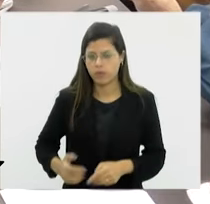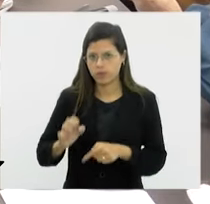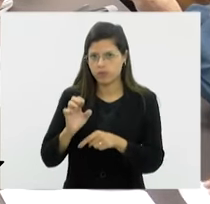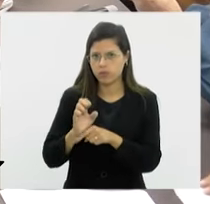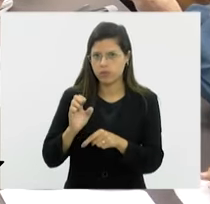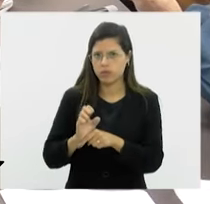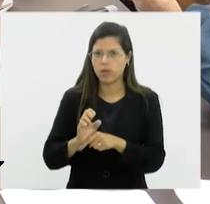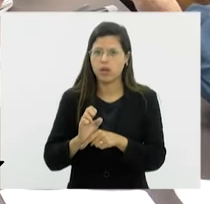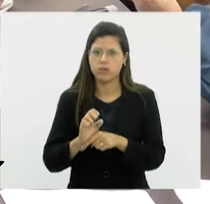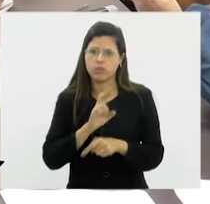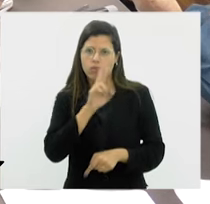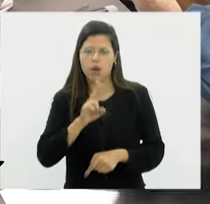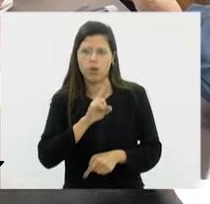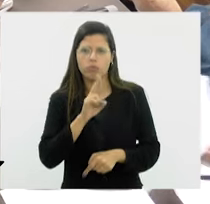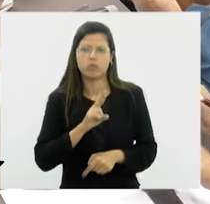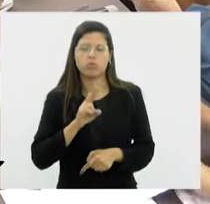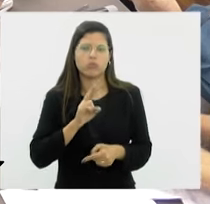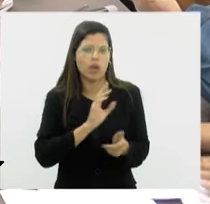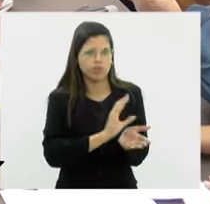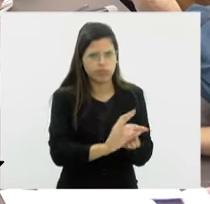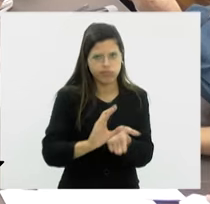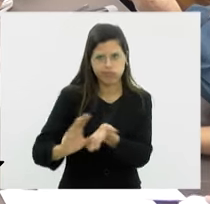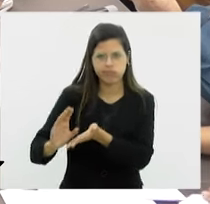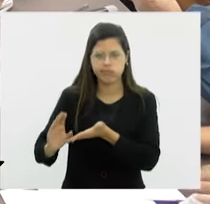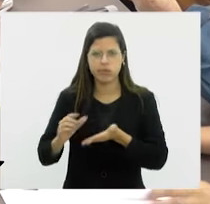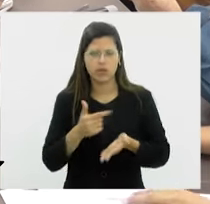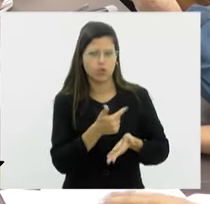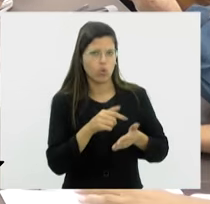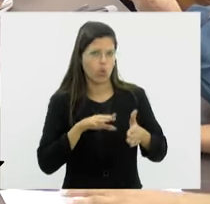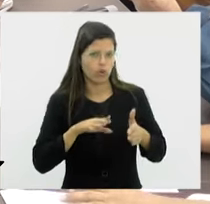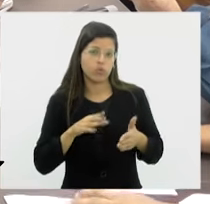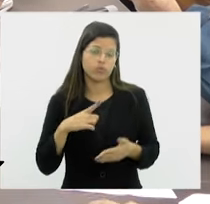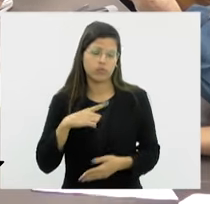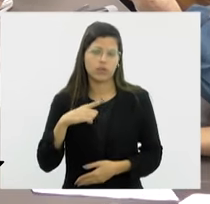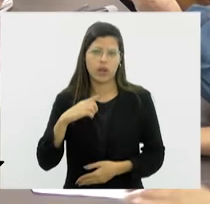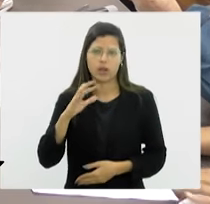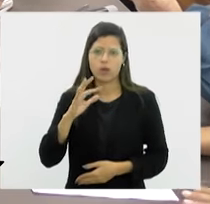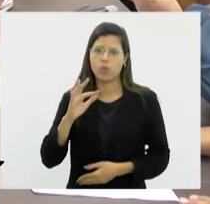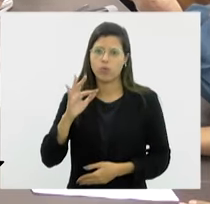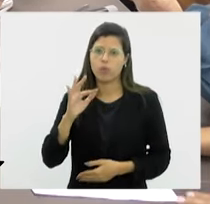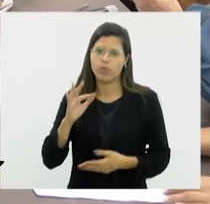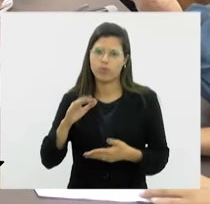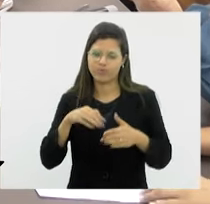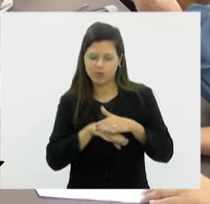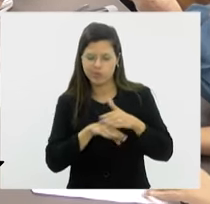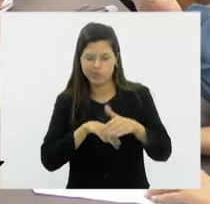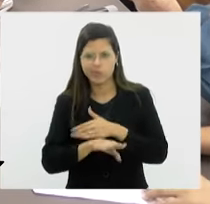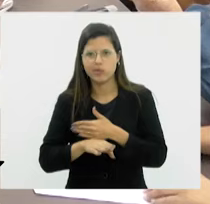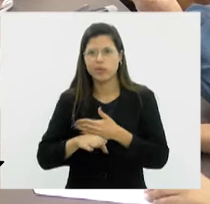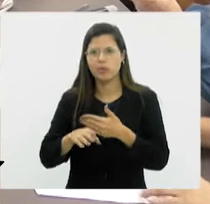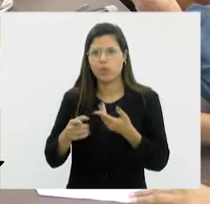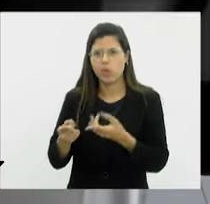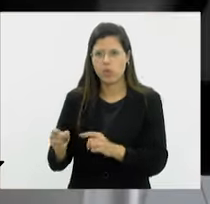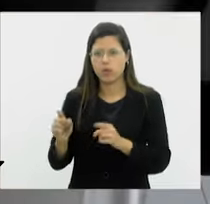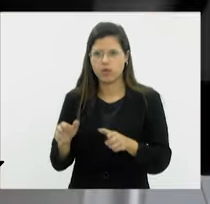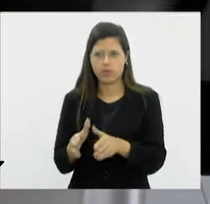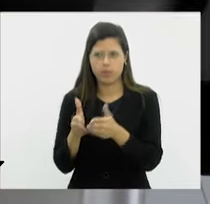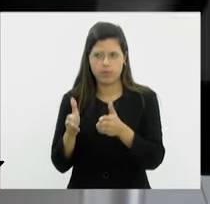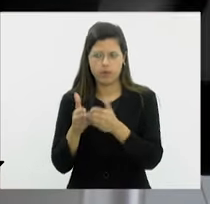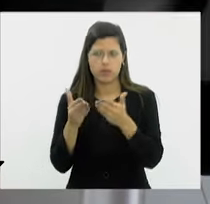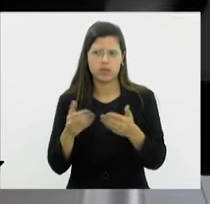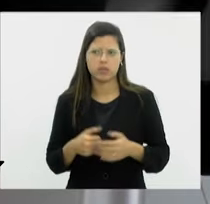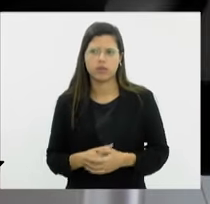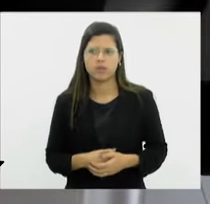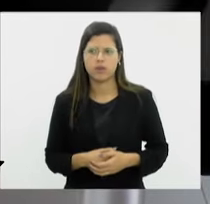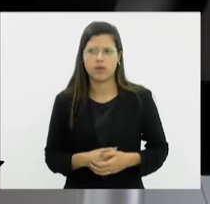fundos, se for o caso. Que aí teríamos, por exemplo, o Fundo de Combate à Pobreza, que poderia aportar recursos também. Olha só, mas se